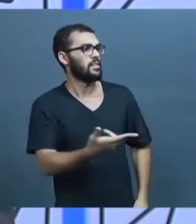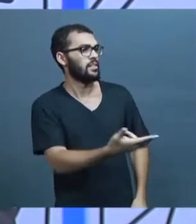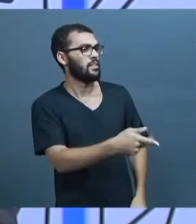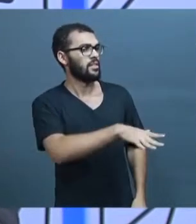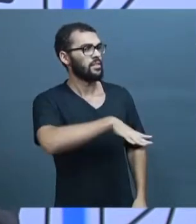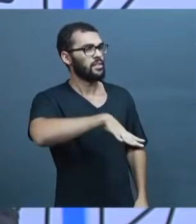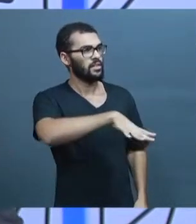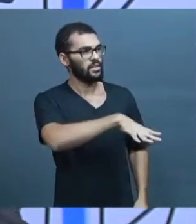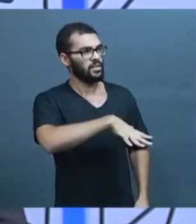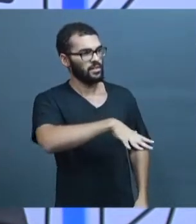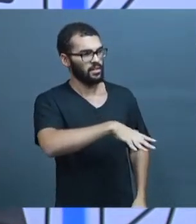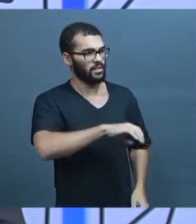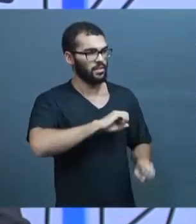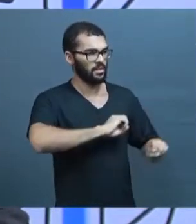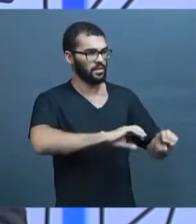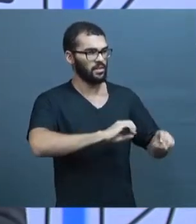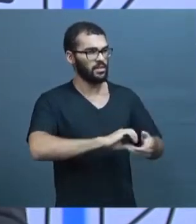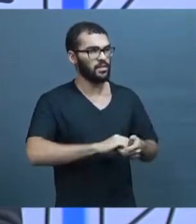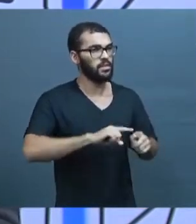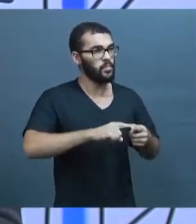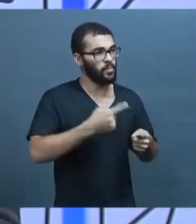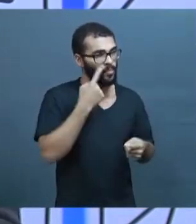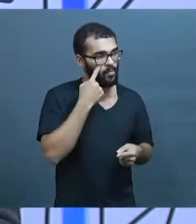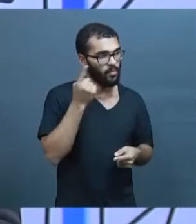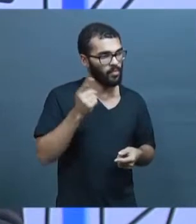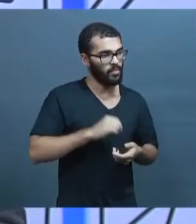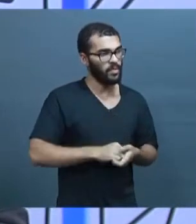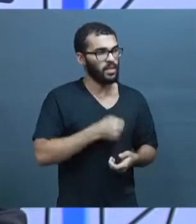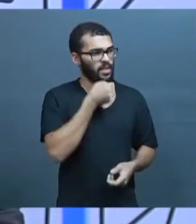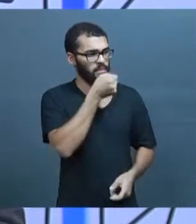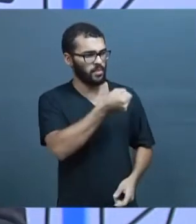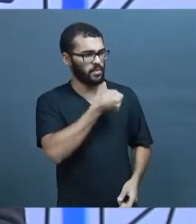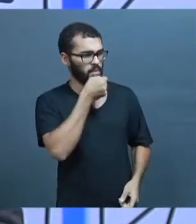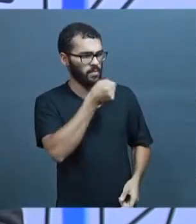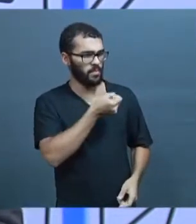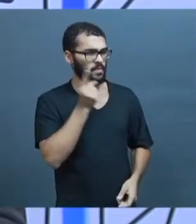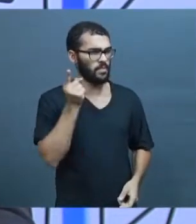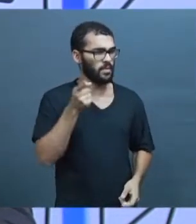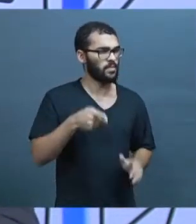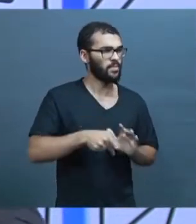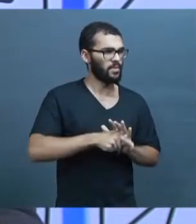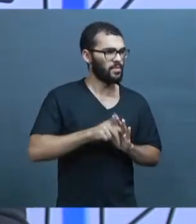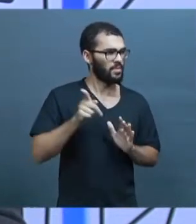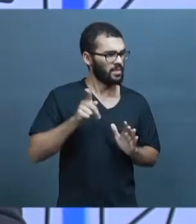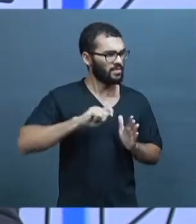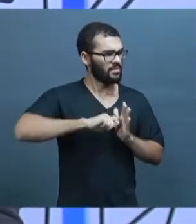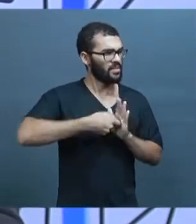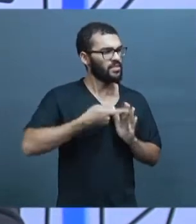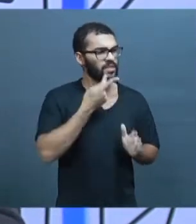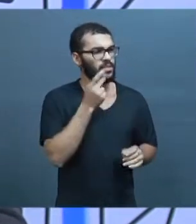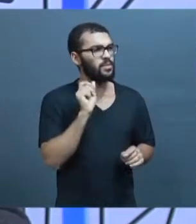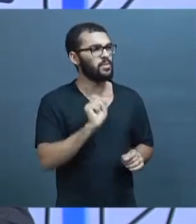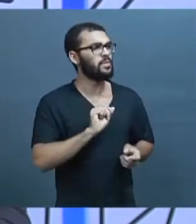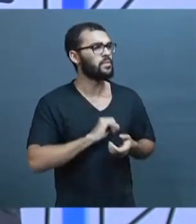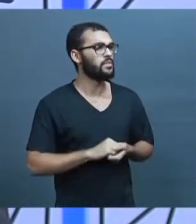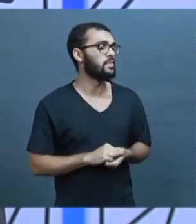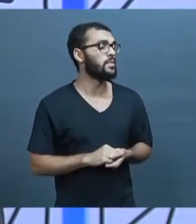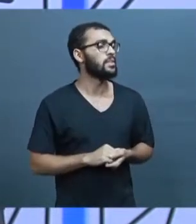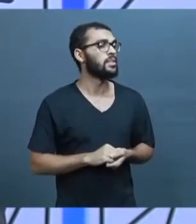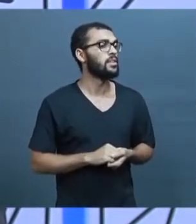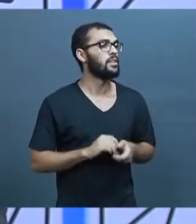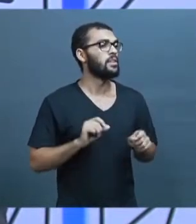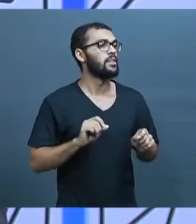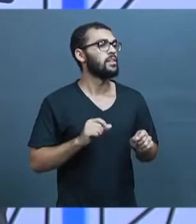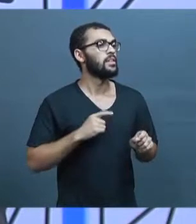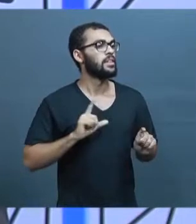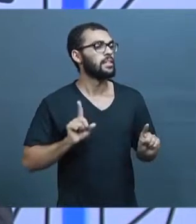educação. Mas quando você vê a entrevista de uma das dirigentes sindicais, você percebe que, na verdade, é contra a